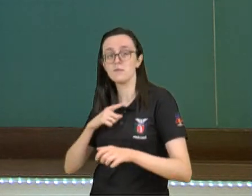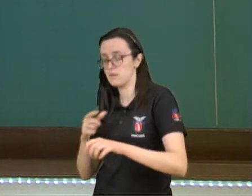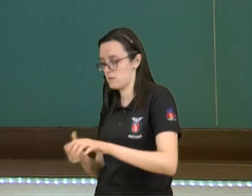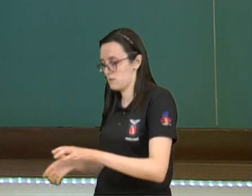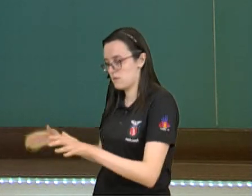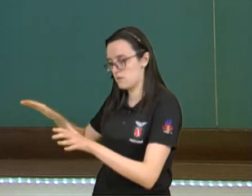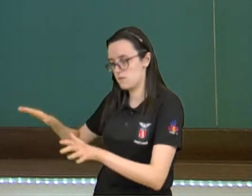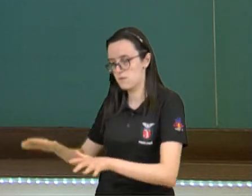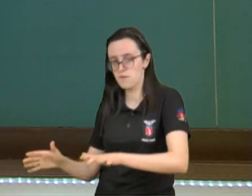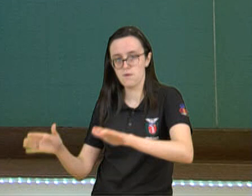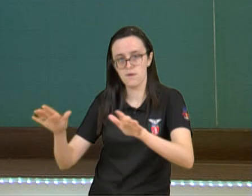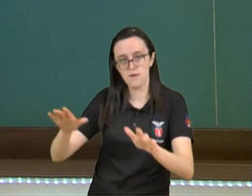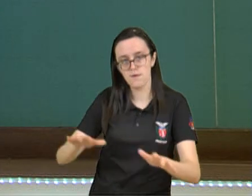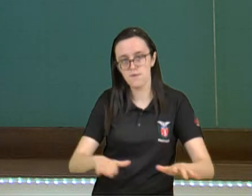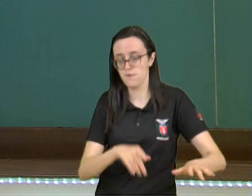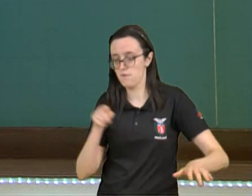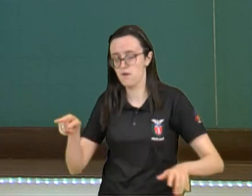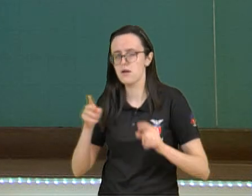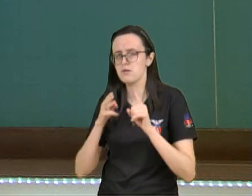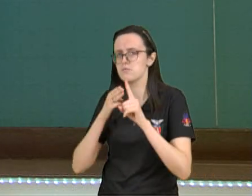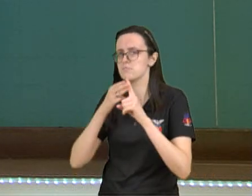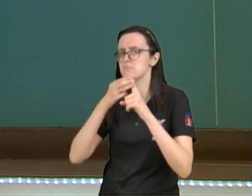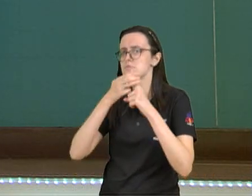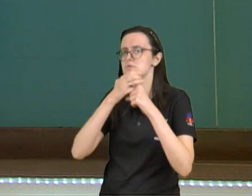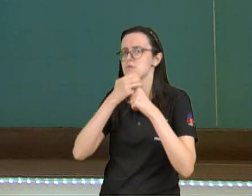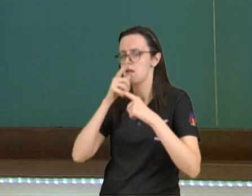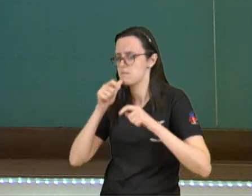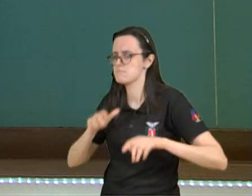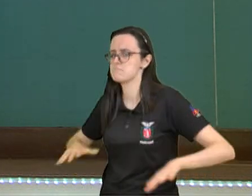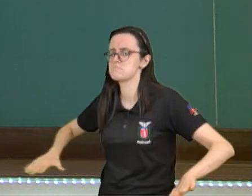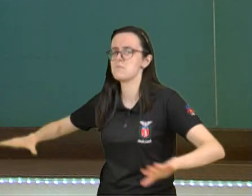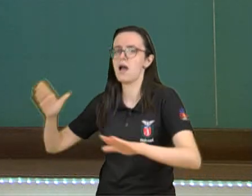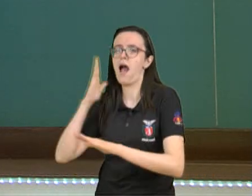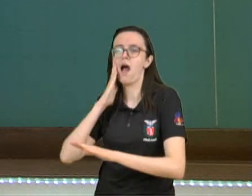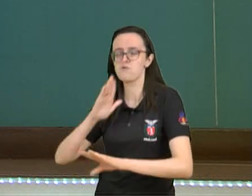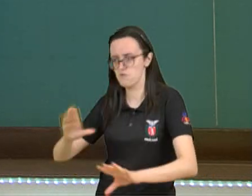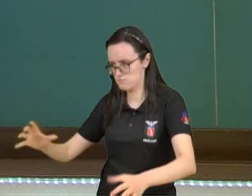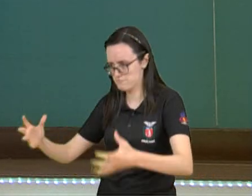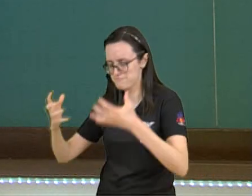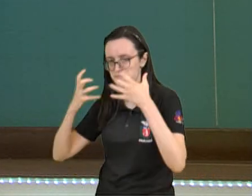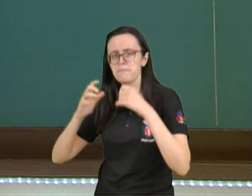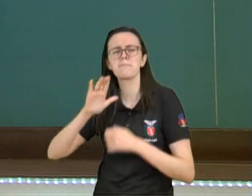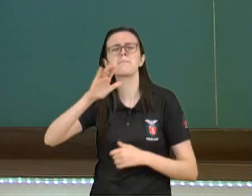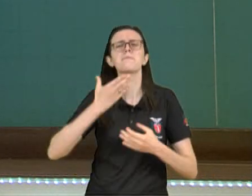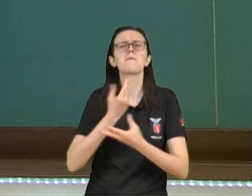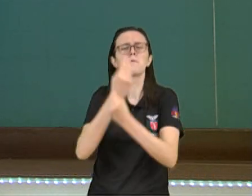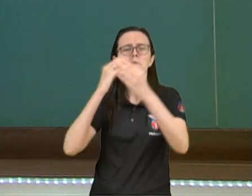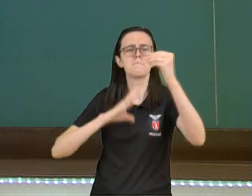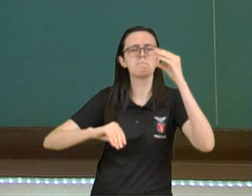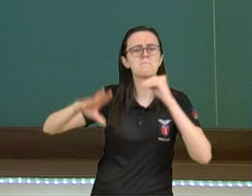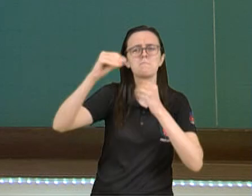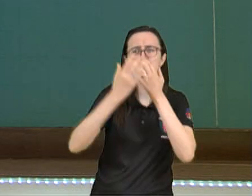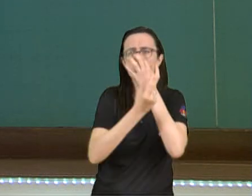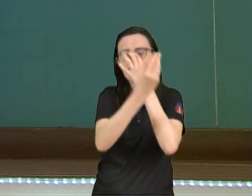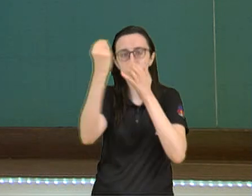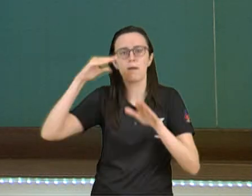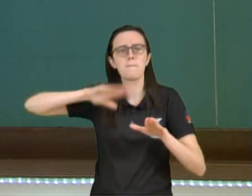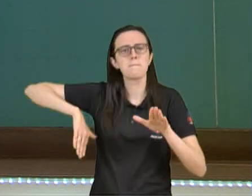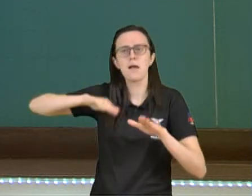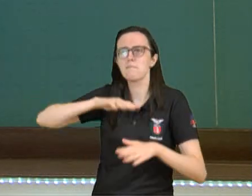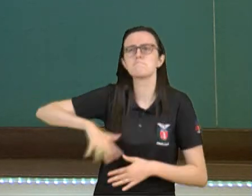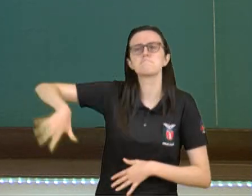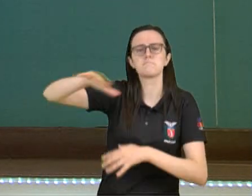o mistério do mar azul fluorescente. Inúmeros relatos de várias praias do